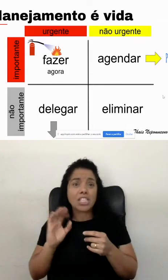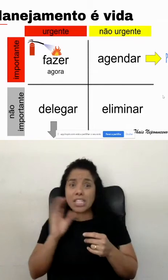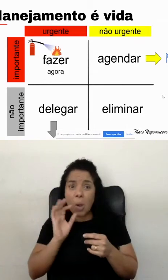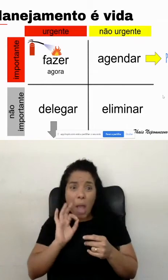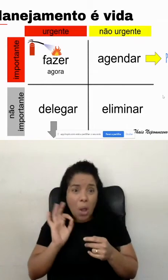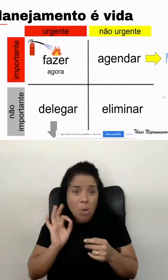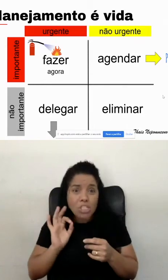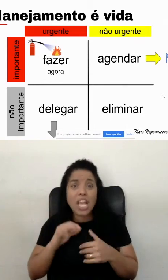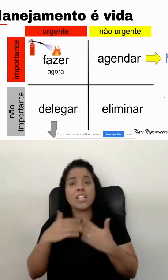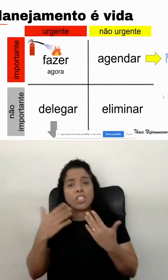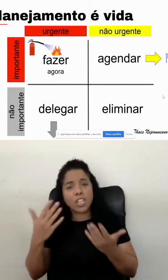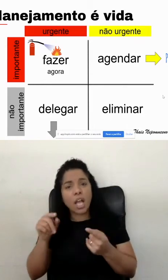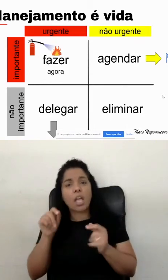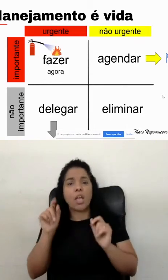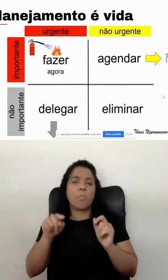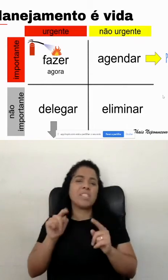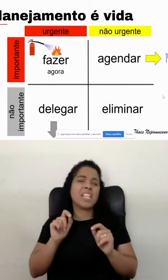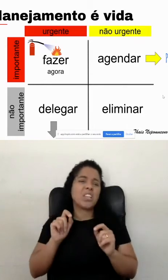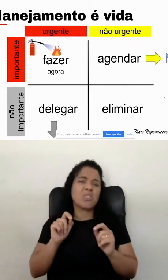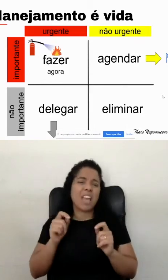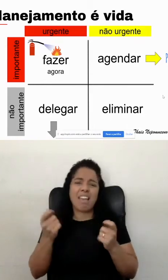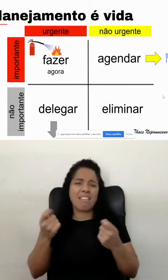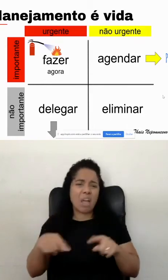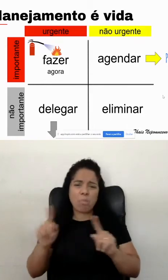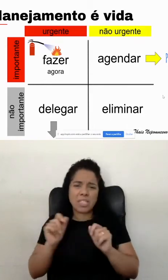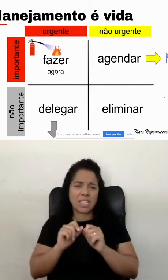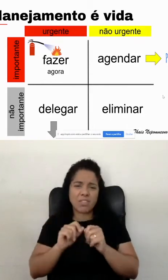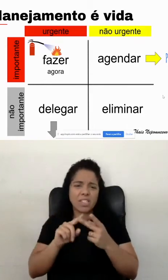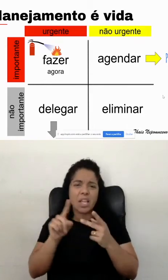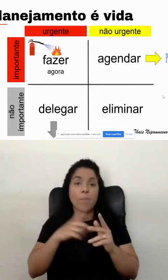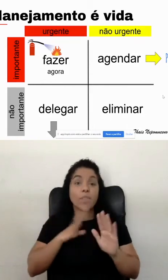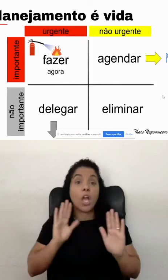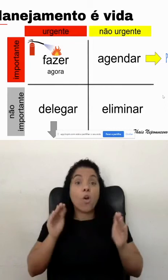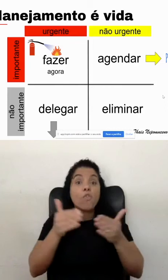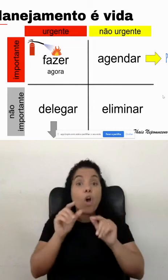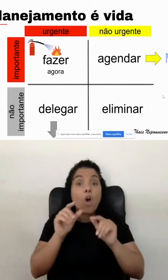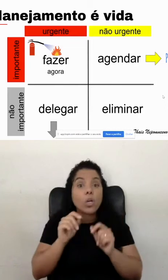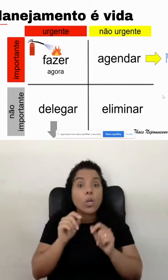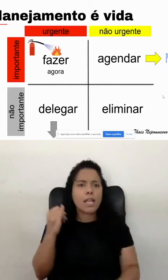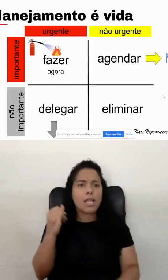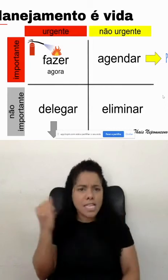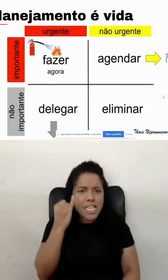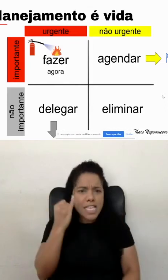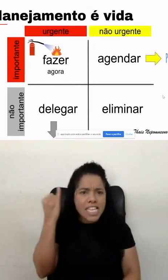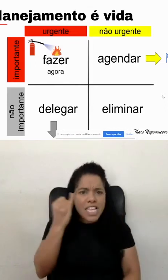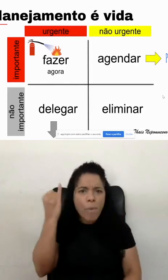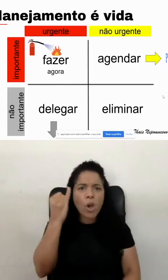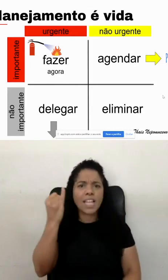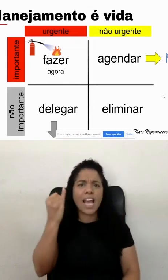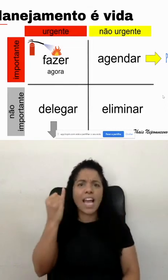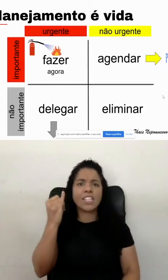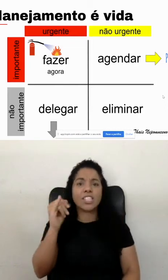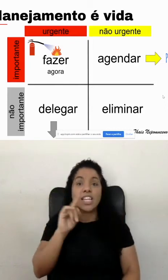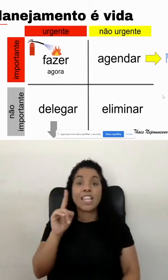incêndios, né? Que é o importante e urgente, e o nosso foco, que é o importante e que não é urgente, né? E